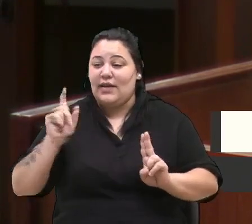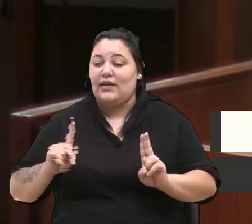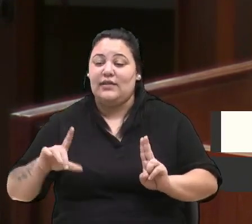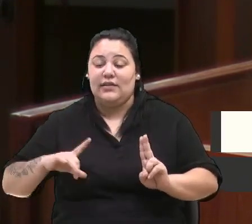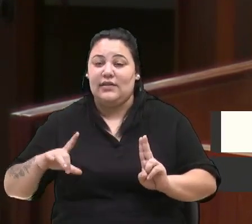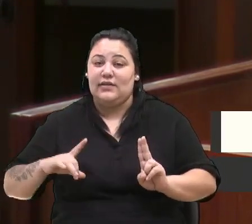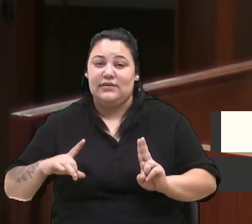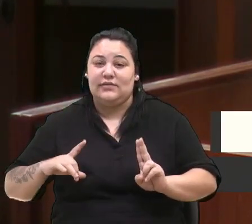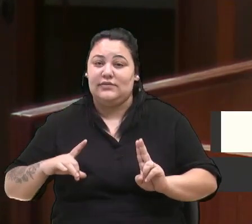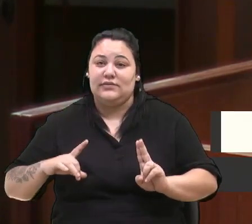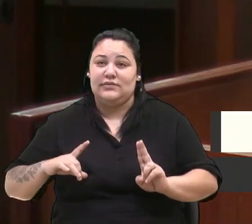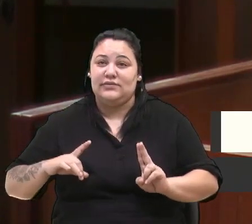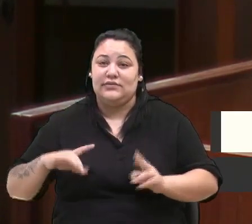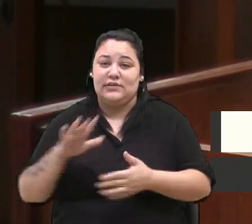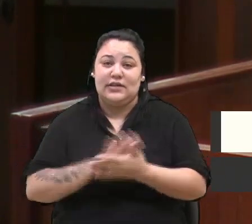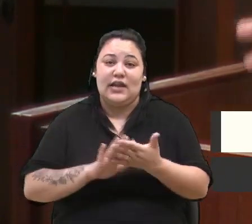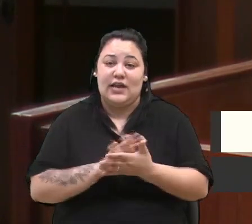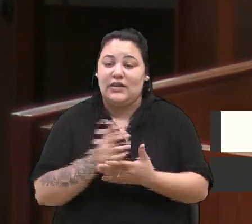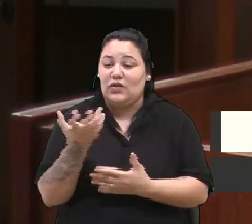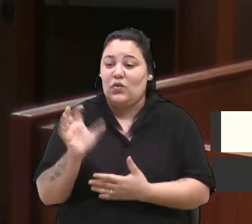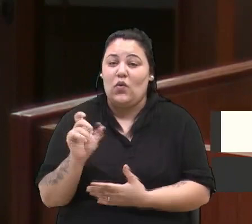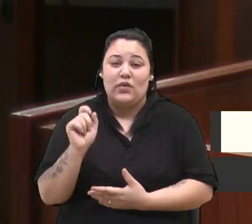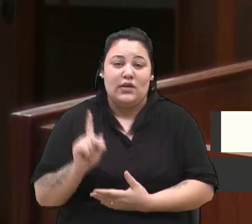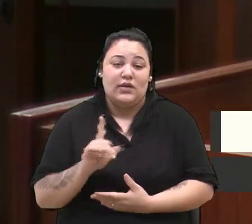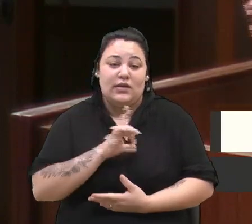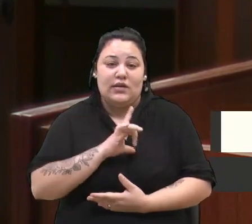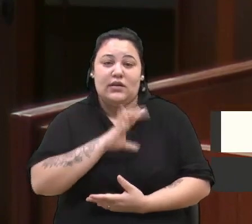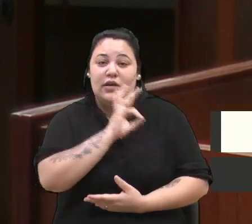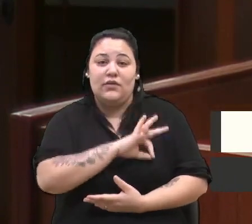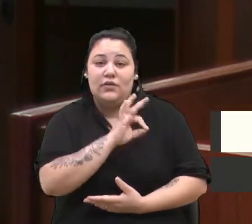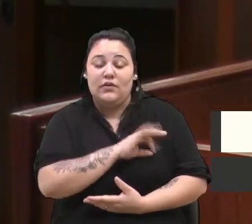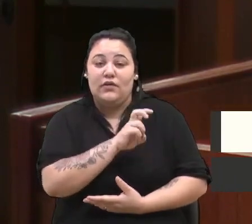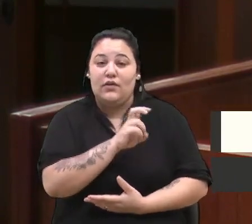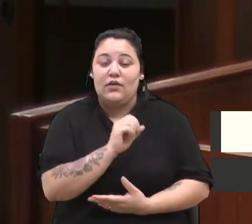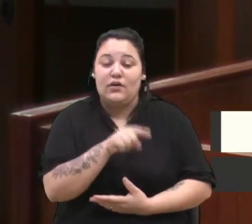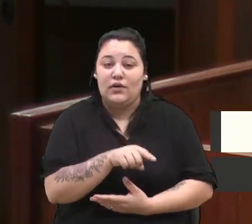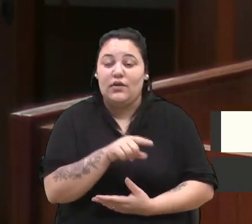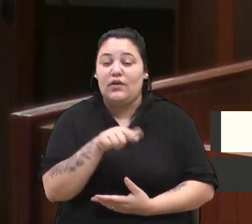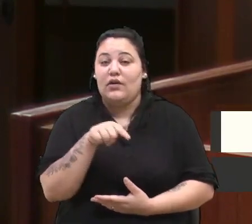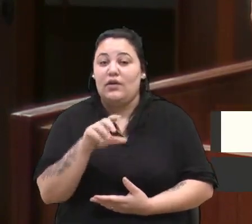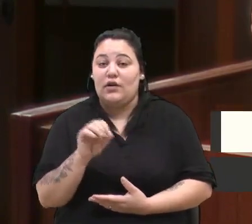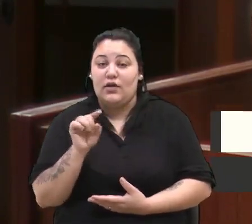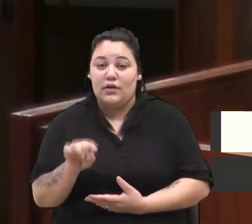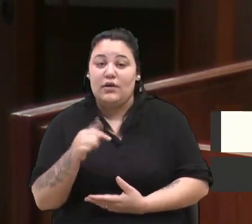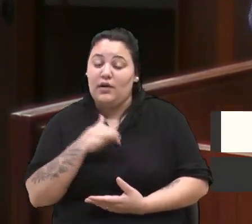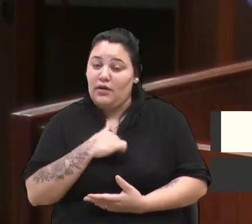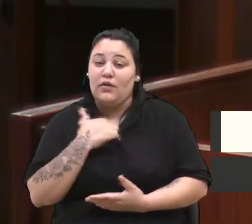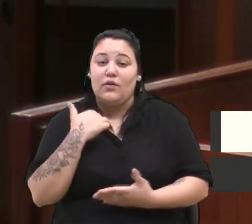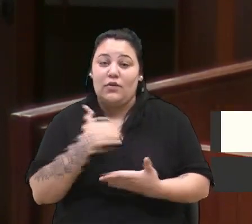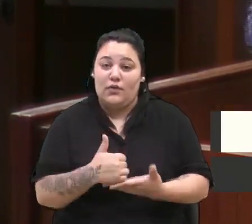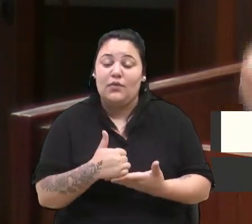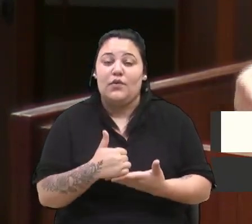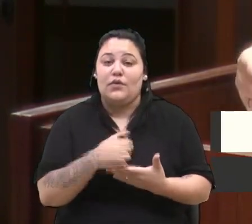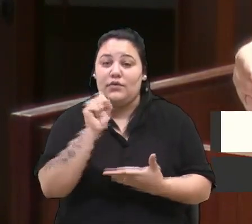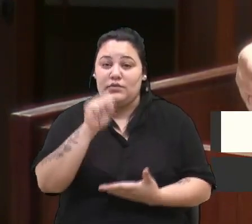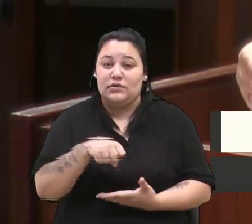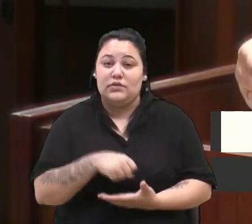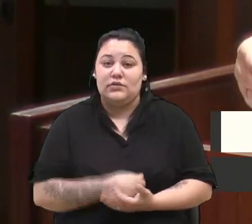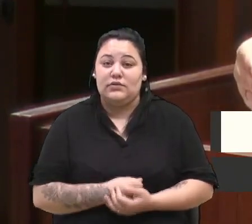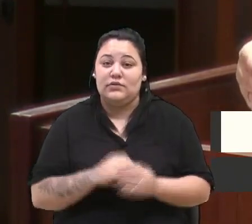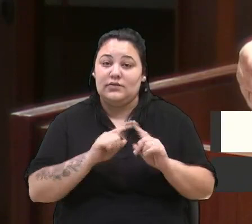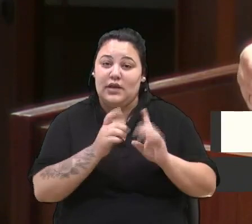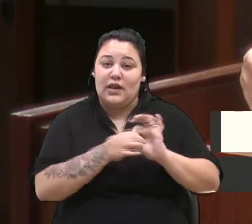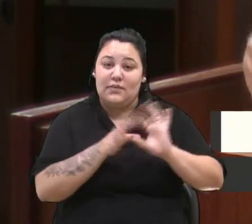aqui, nada contra quem ganha 50 mil por mês, 60 mil, 70, que eu sou totalmente favorável, desde que seja ilícito,